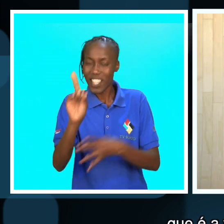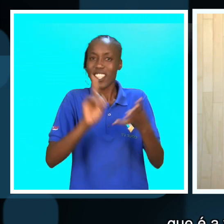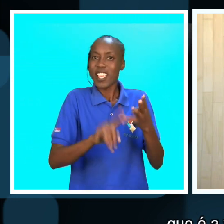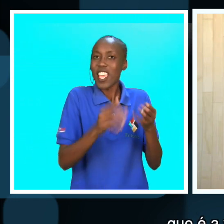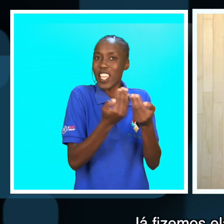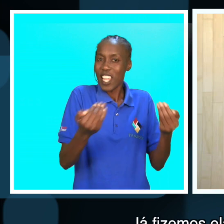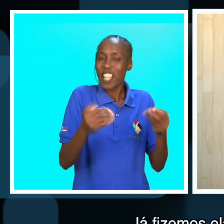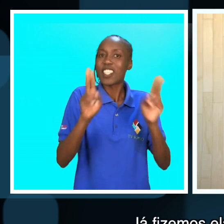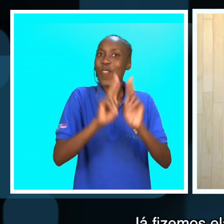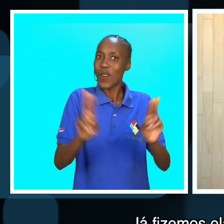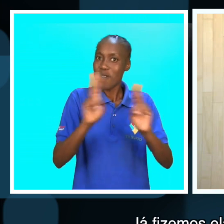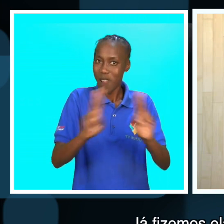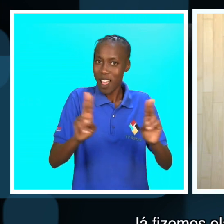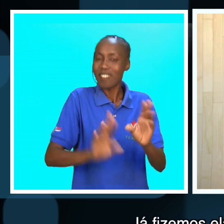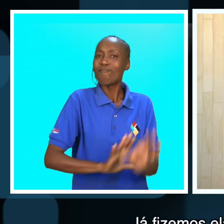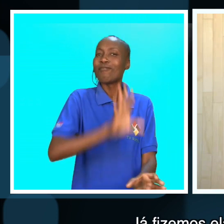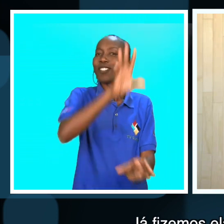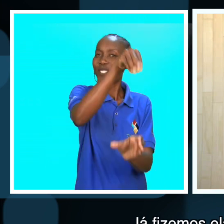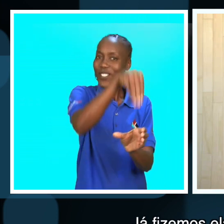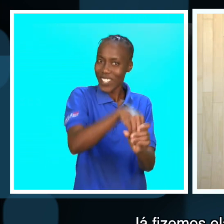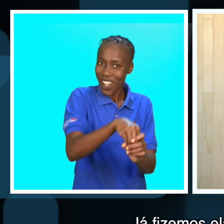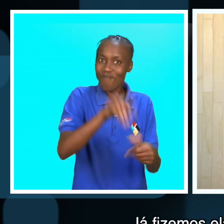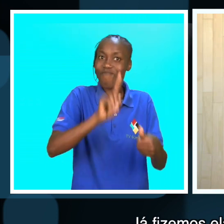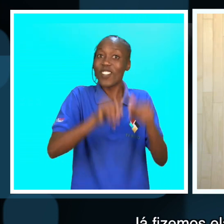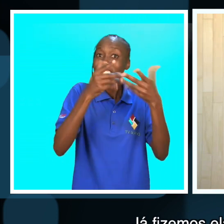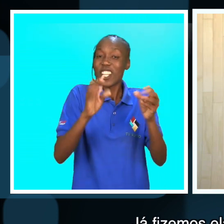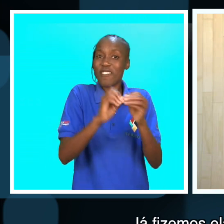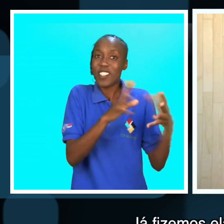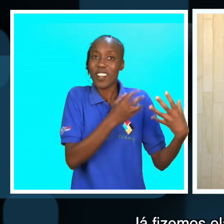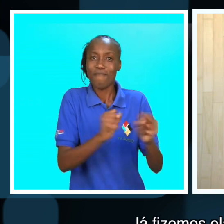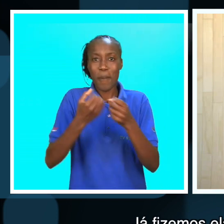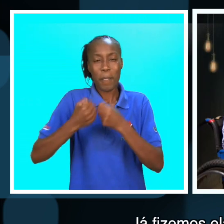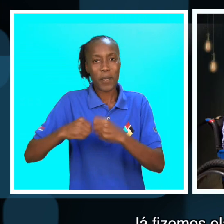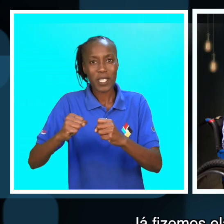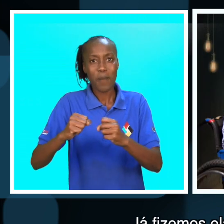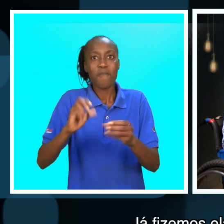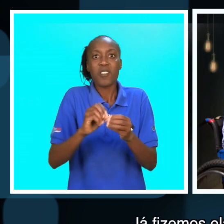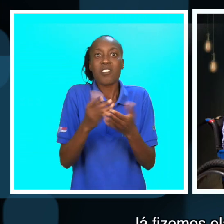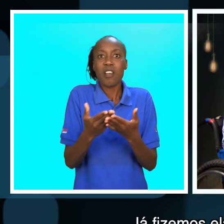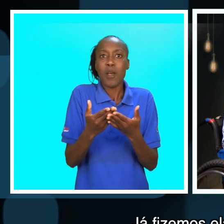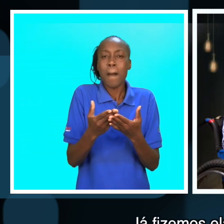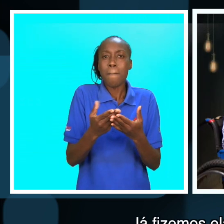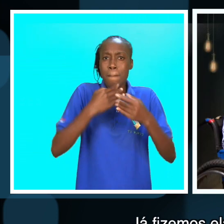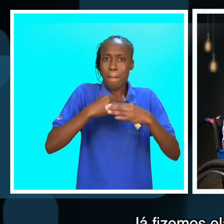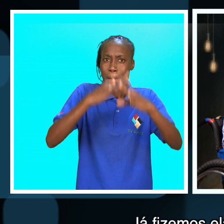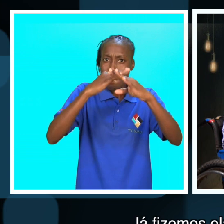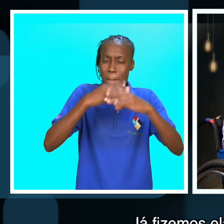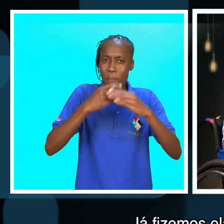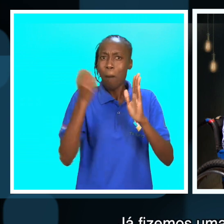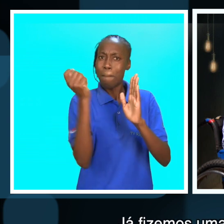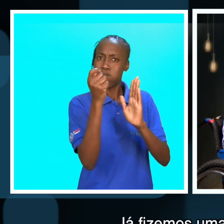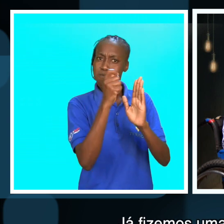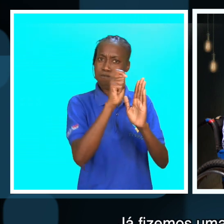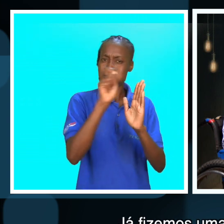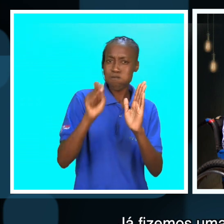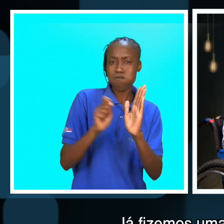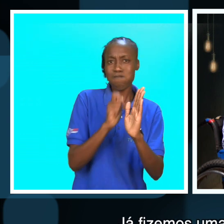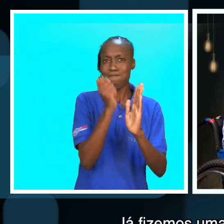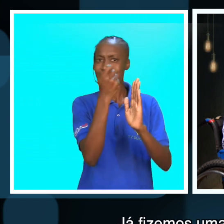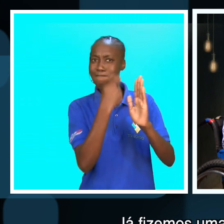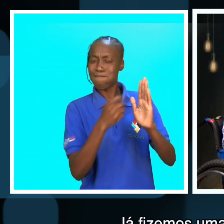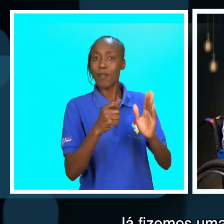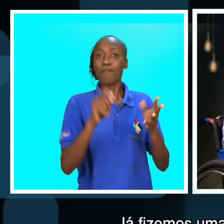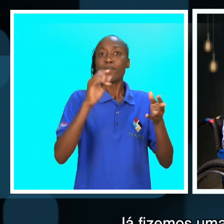verdadeira inclusão. Já fizemos atividades de elaboração de instrumentos musicais na base de material reciclado. Já